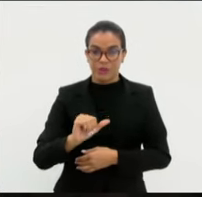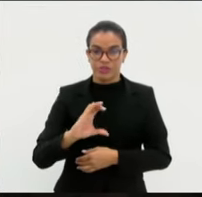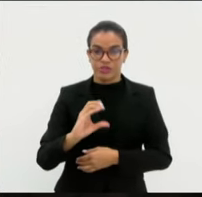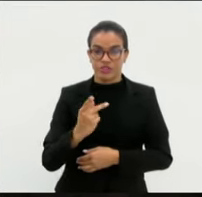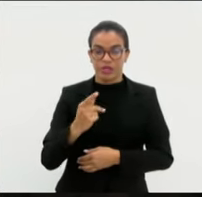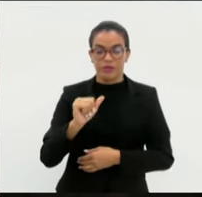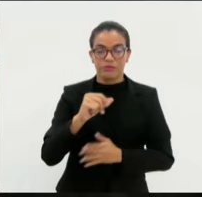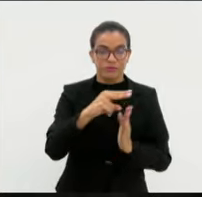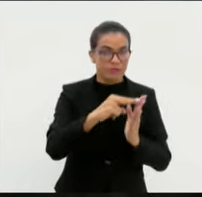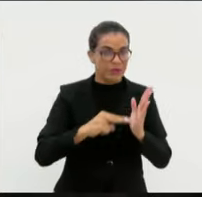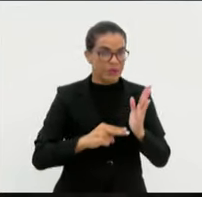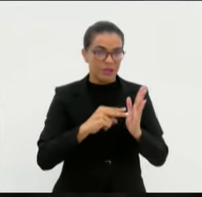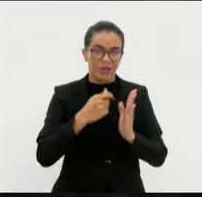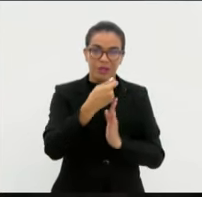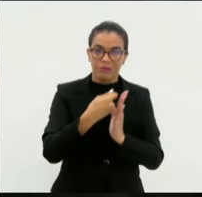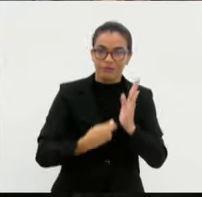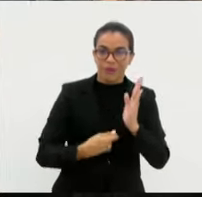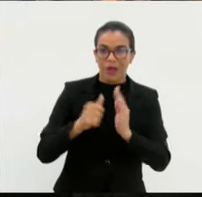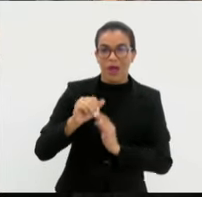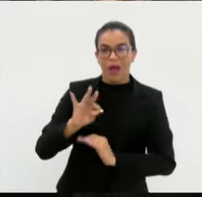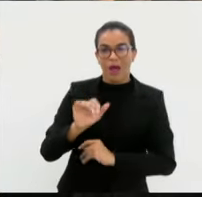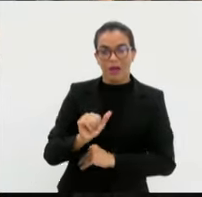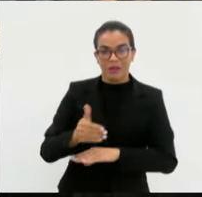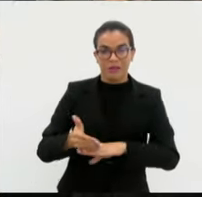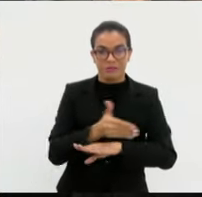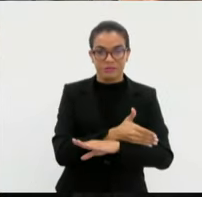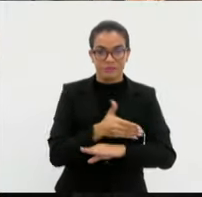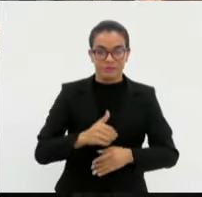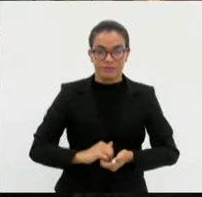ata da sessão anterior.